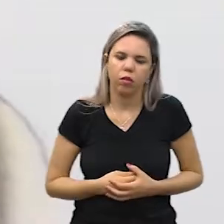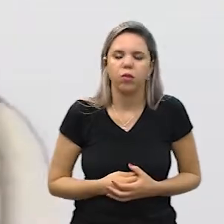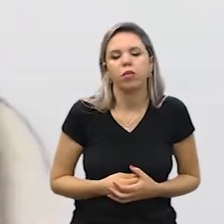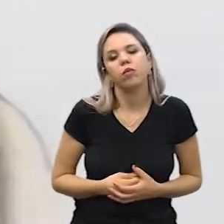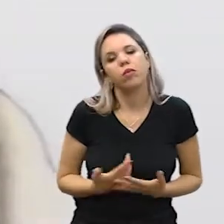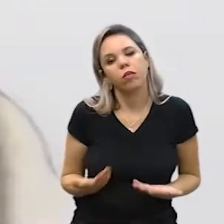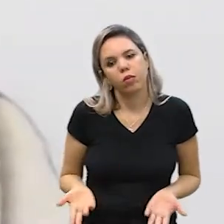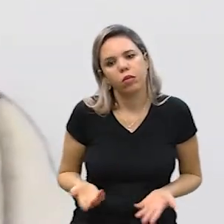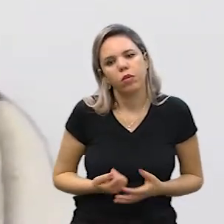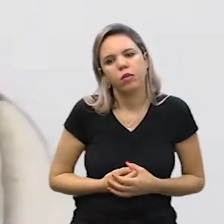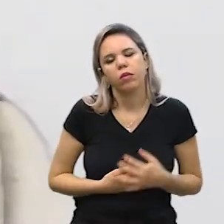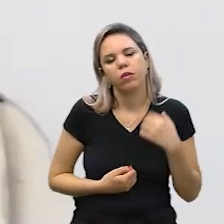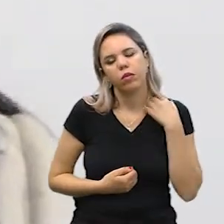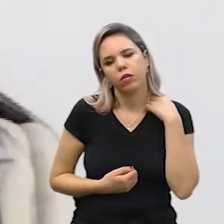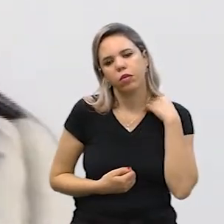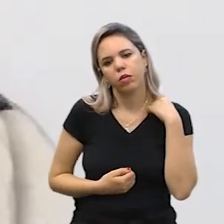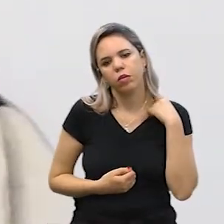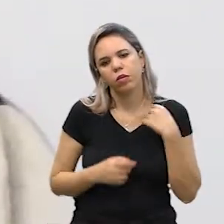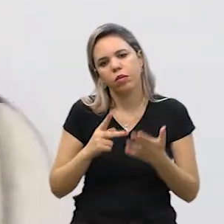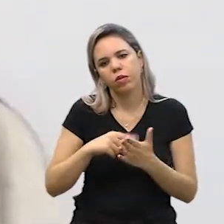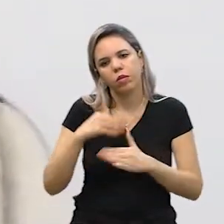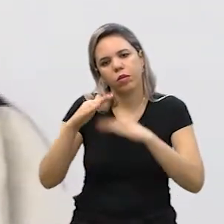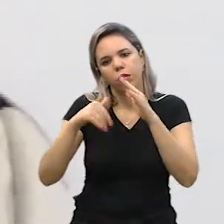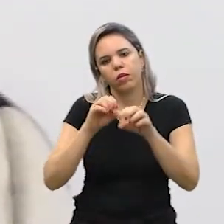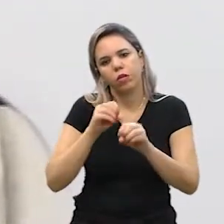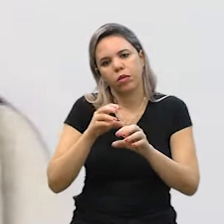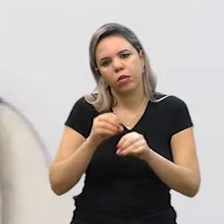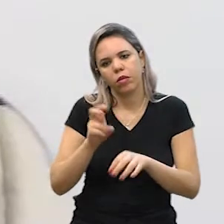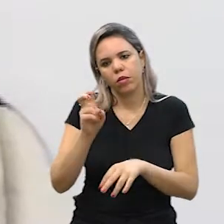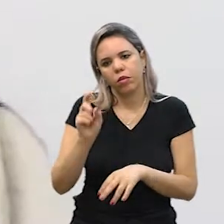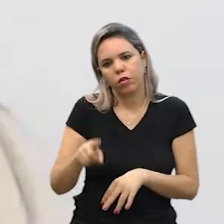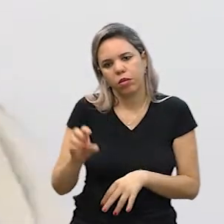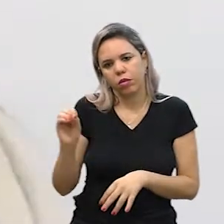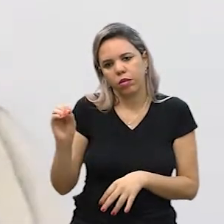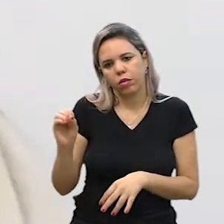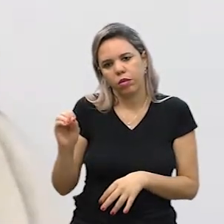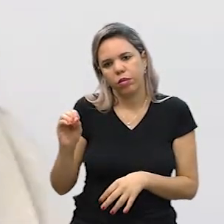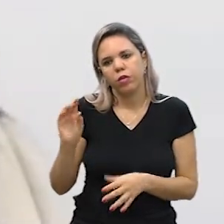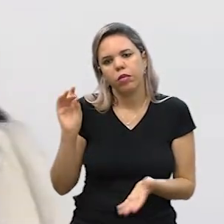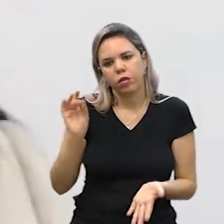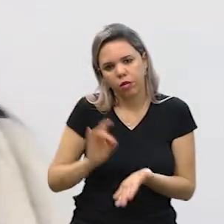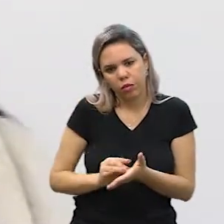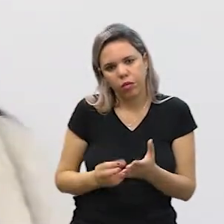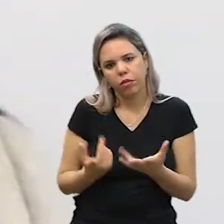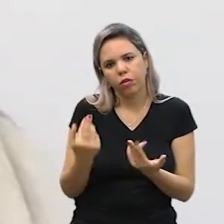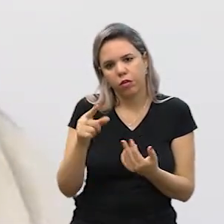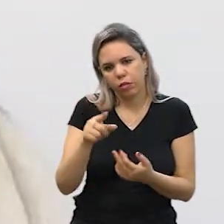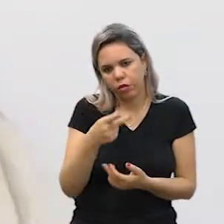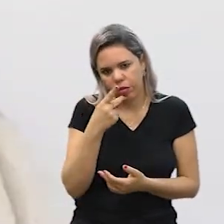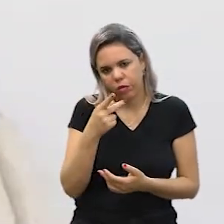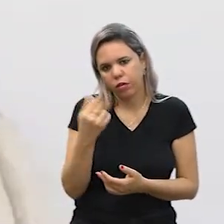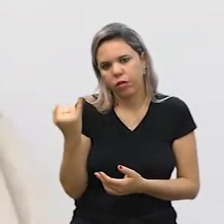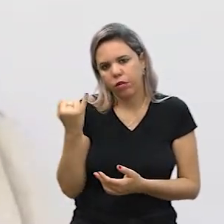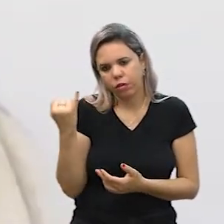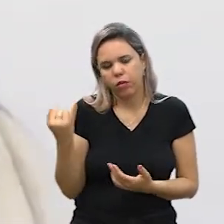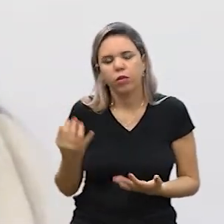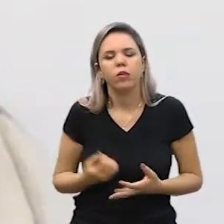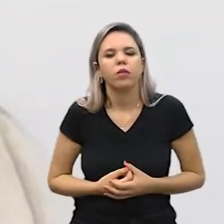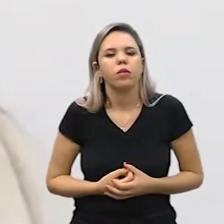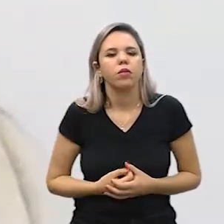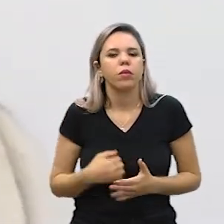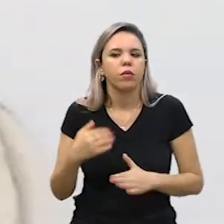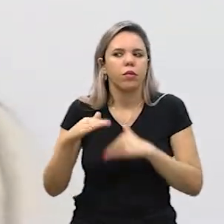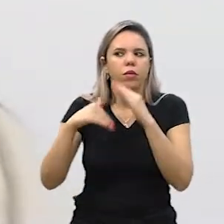Sim, sim. Na verdade, o desenvolvimento da educação 5.0, ele, de fato, é como você colocou, e é super relevante, é